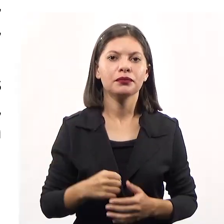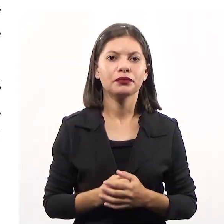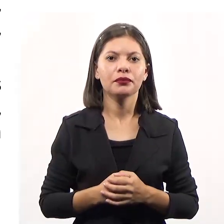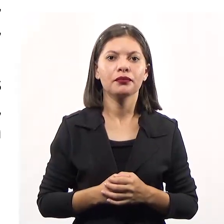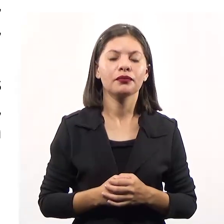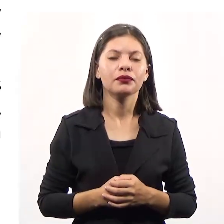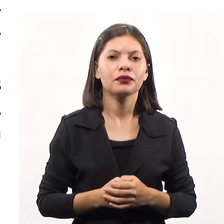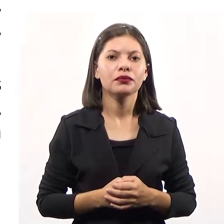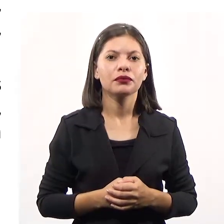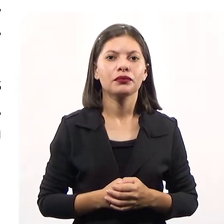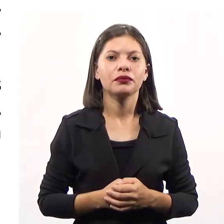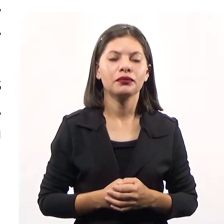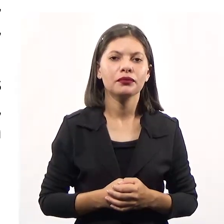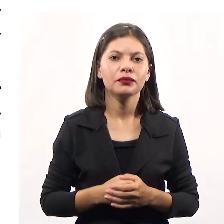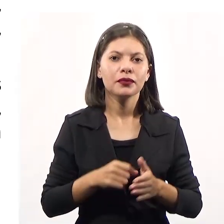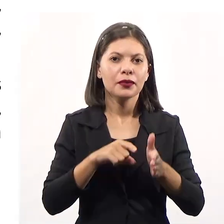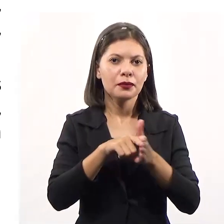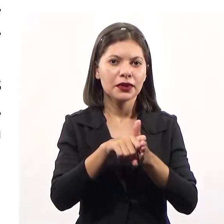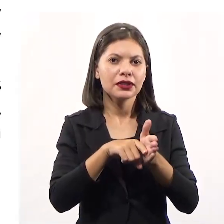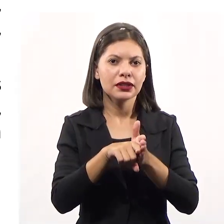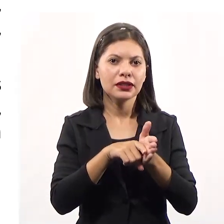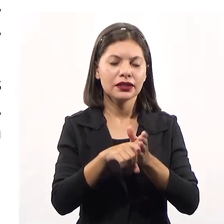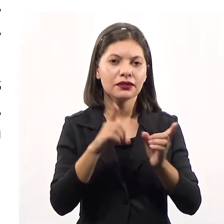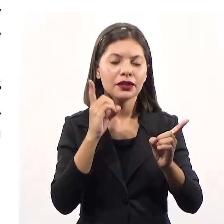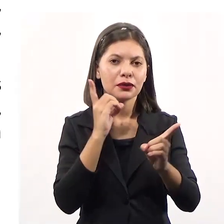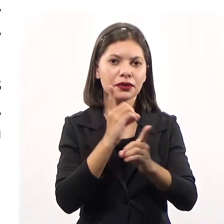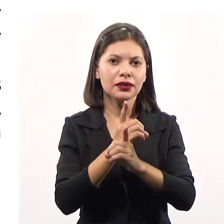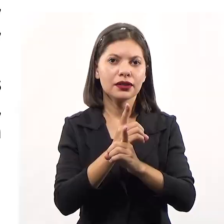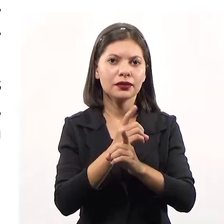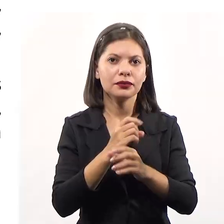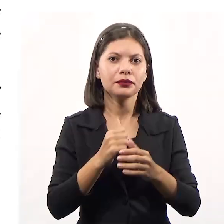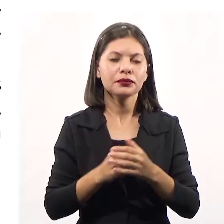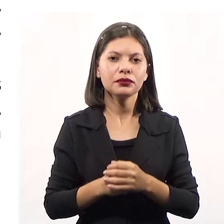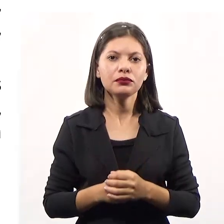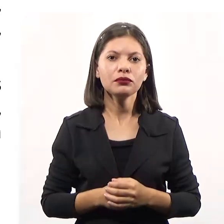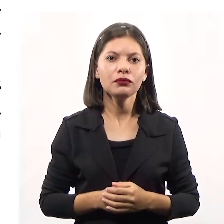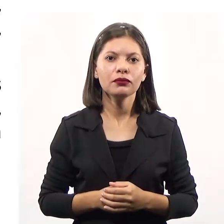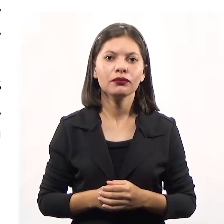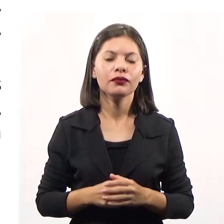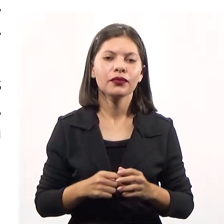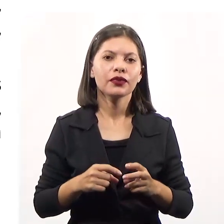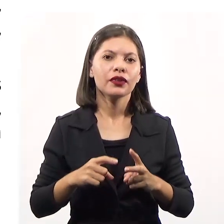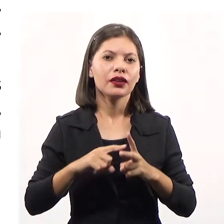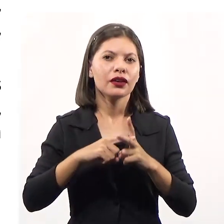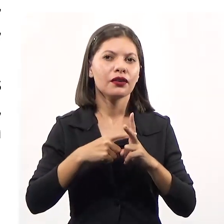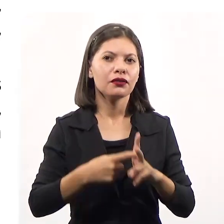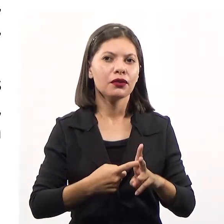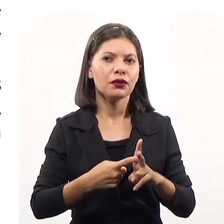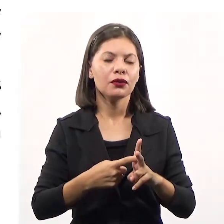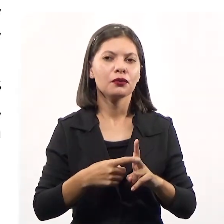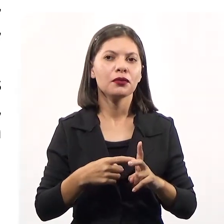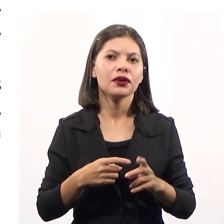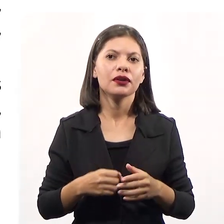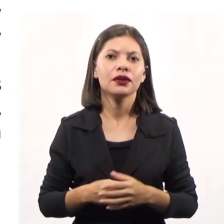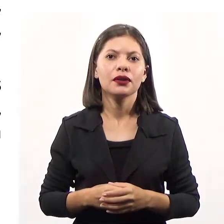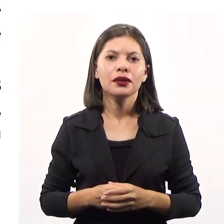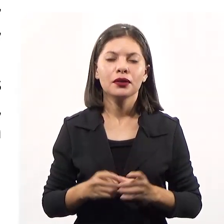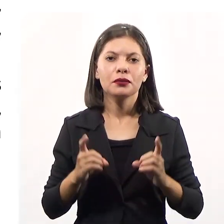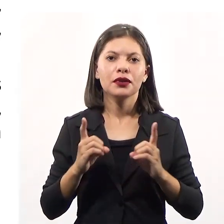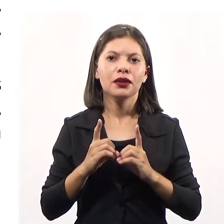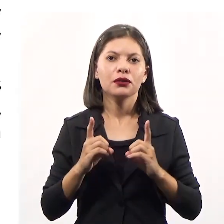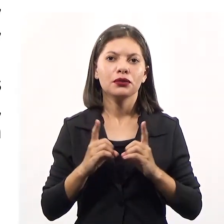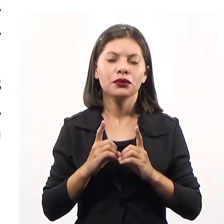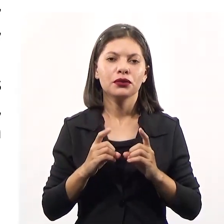isso aí na nossa pesquisa. Esta reforma pedagógica previa também que os liceus seriam estabelecidos em